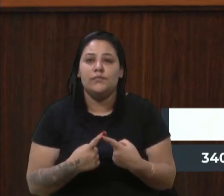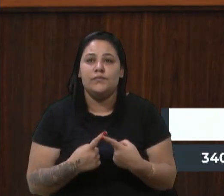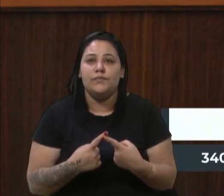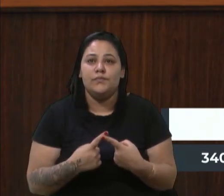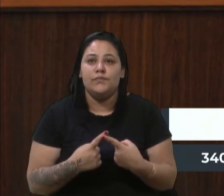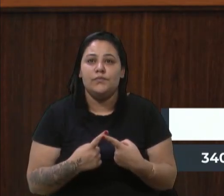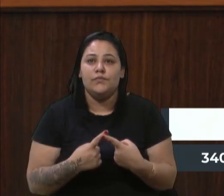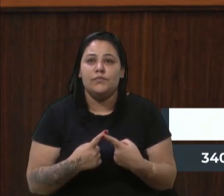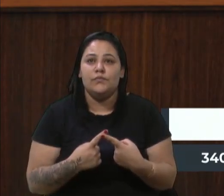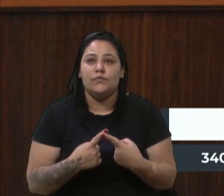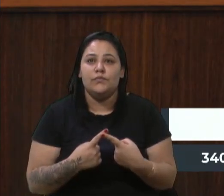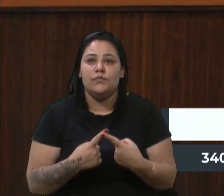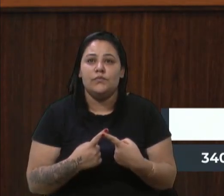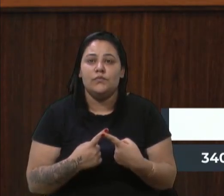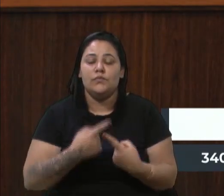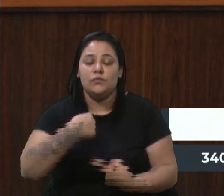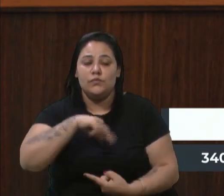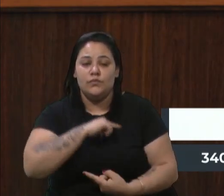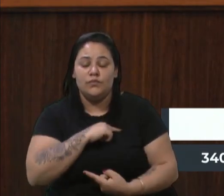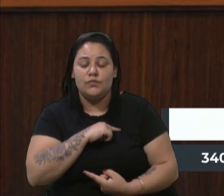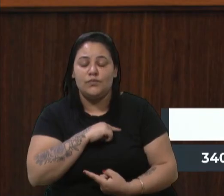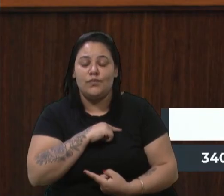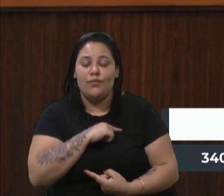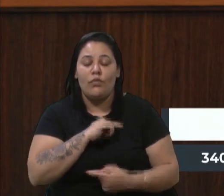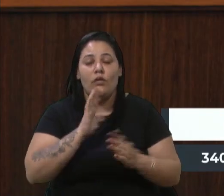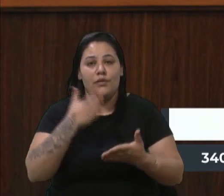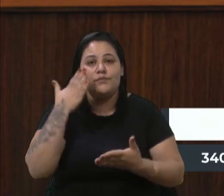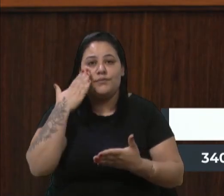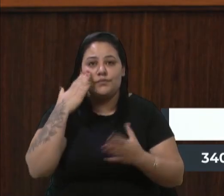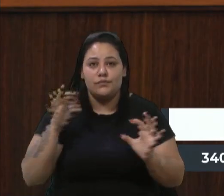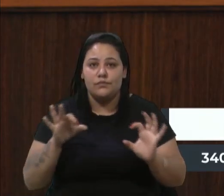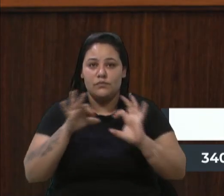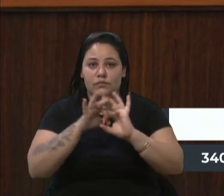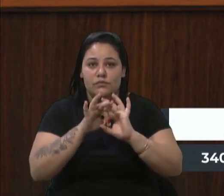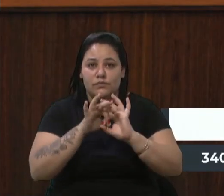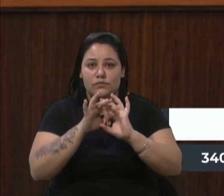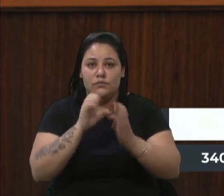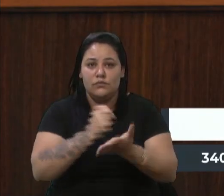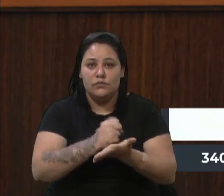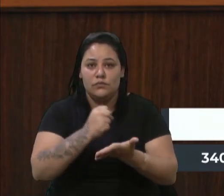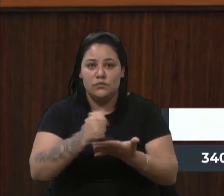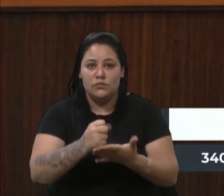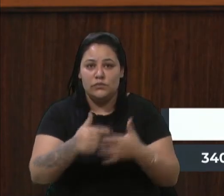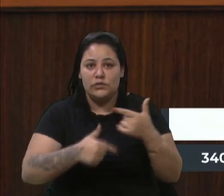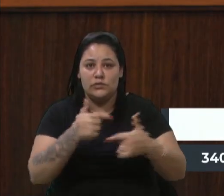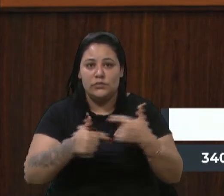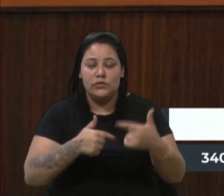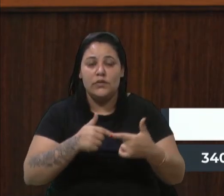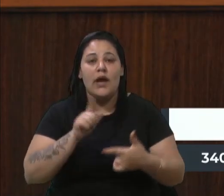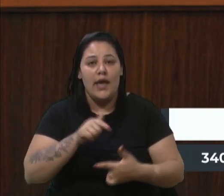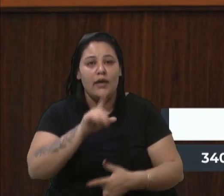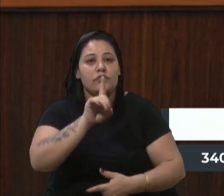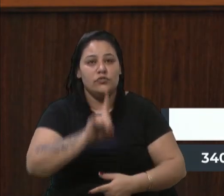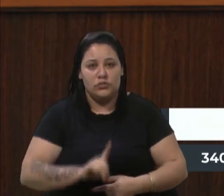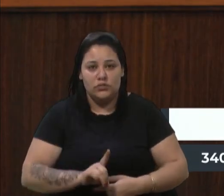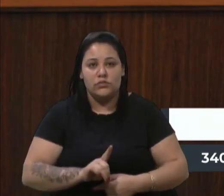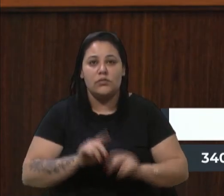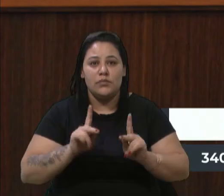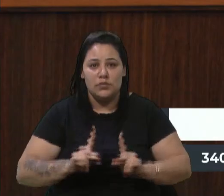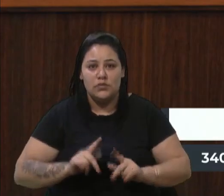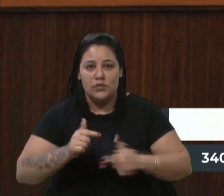um entendimento de que o vínculo empregatício é importante, é um direito do trabalhador,